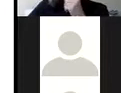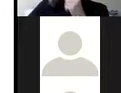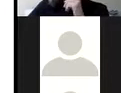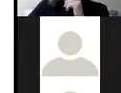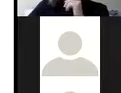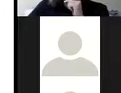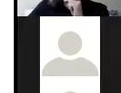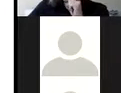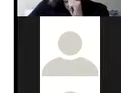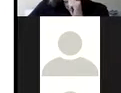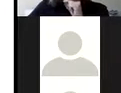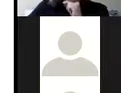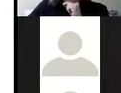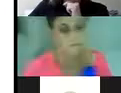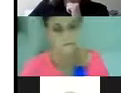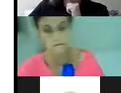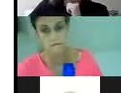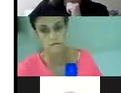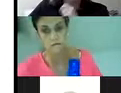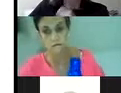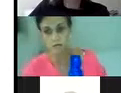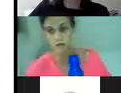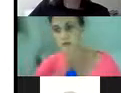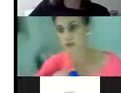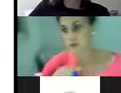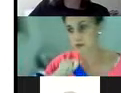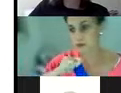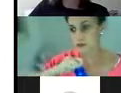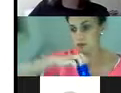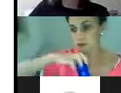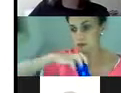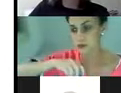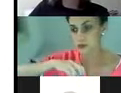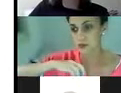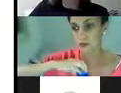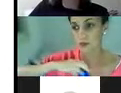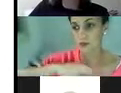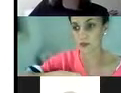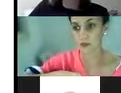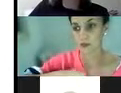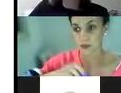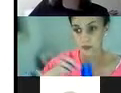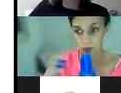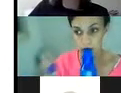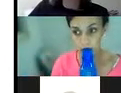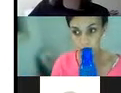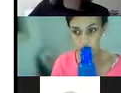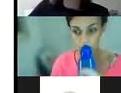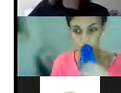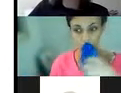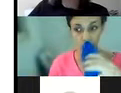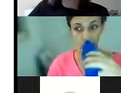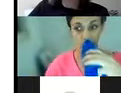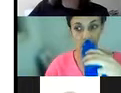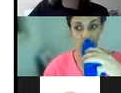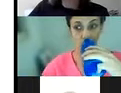Verifica seu áudio aí, Eliana. O áudio, Eliana, fica no canto esquerdo da sua sala, da sua tela aqui, embaixo,